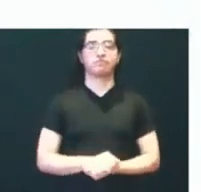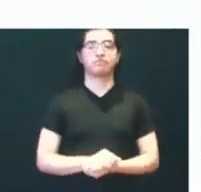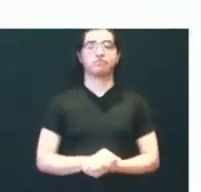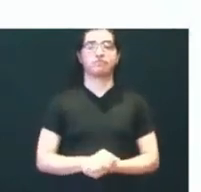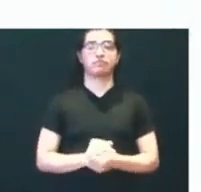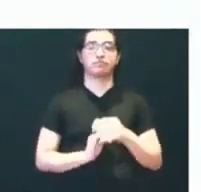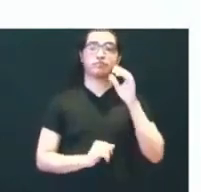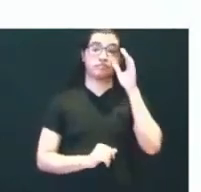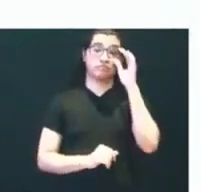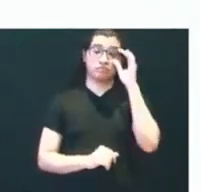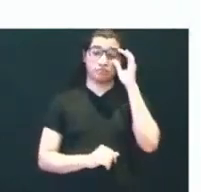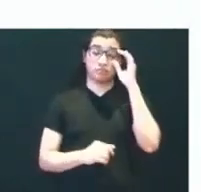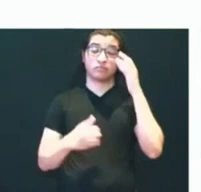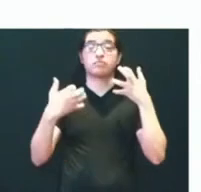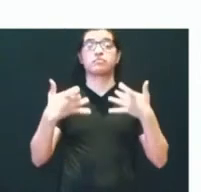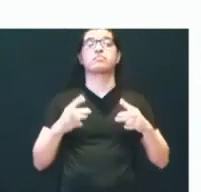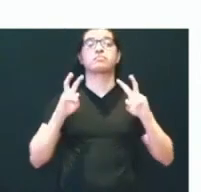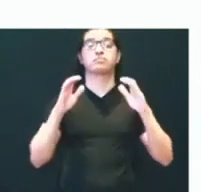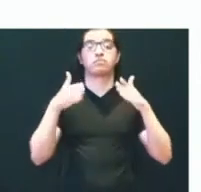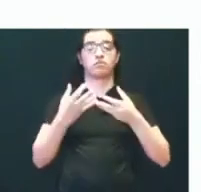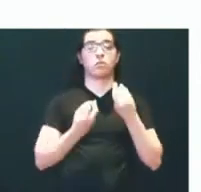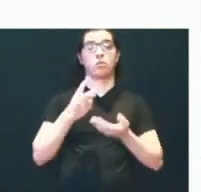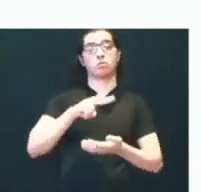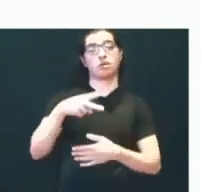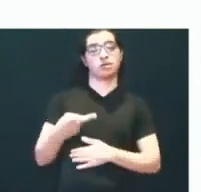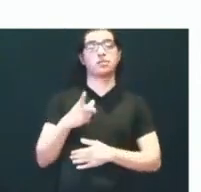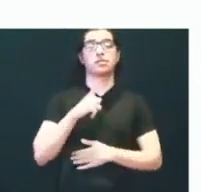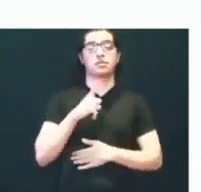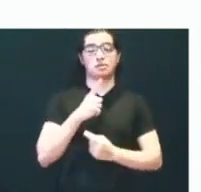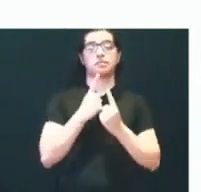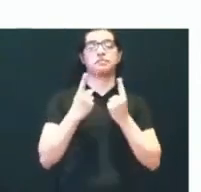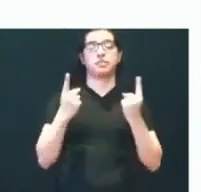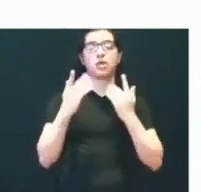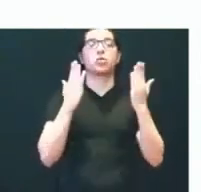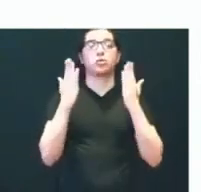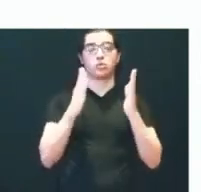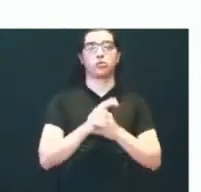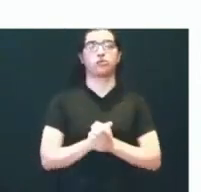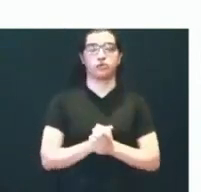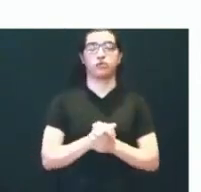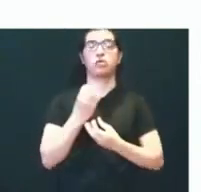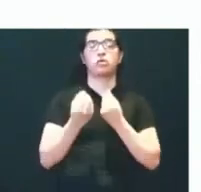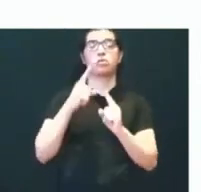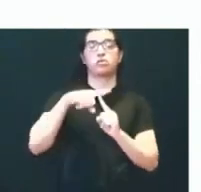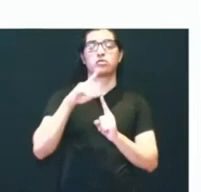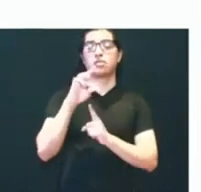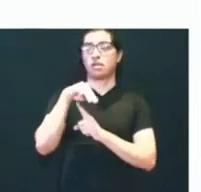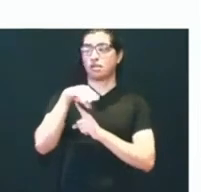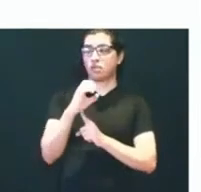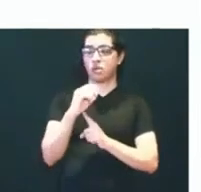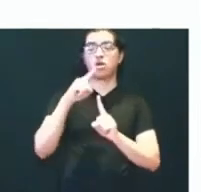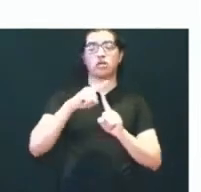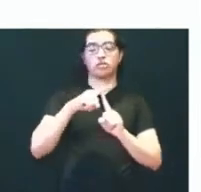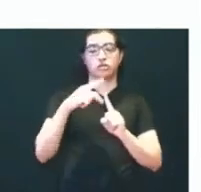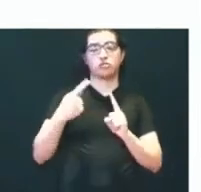Então, falando dos transplantes, né, muitos pacientes têm dúvida. Quais são os tipos de TMO? Quais são os tipos